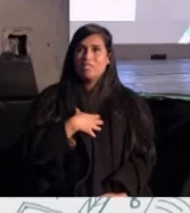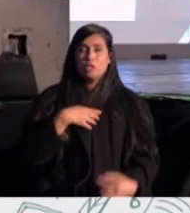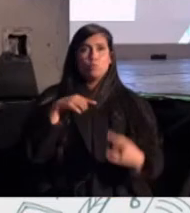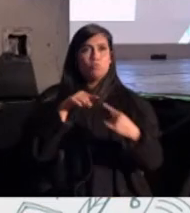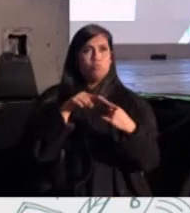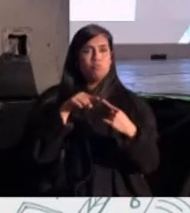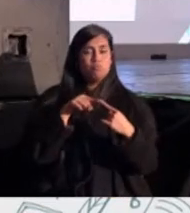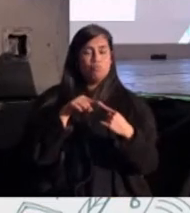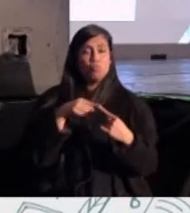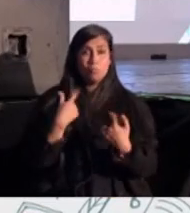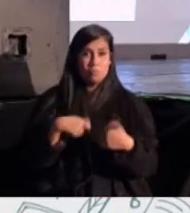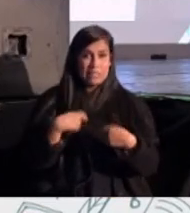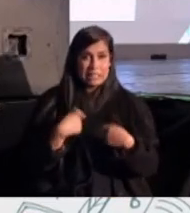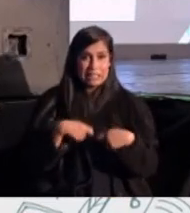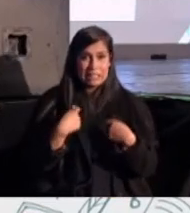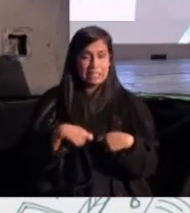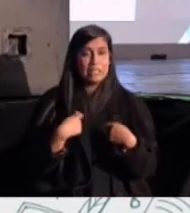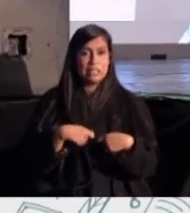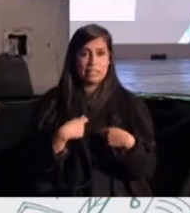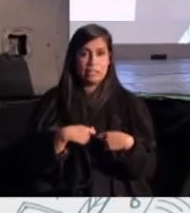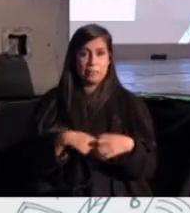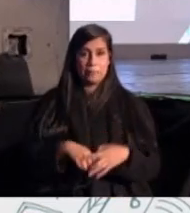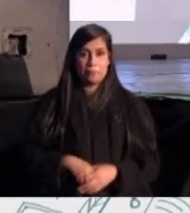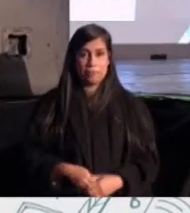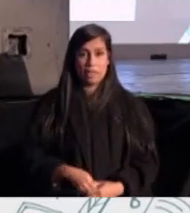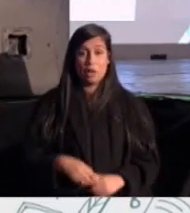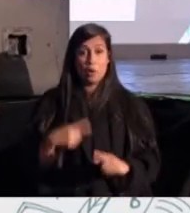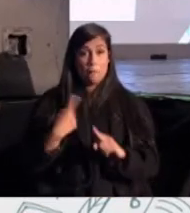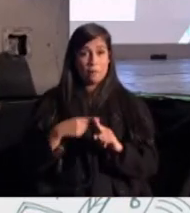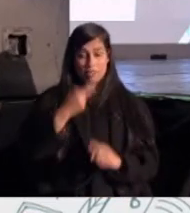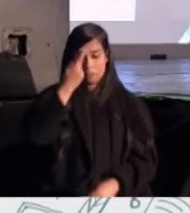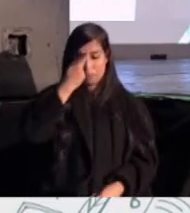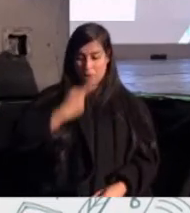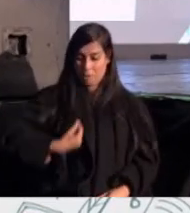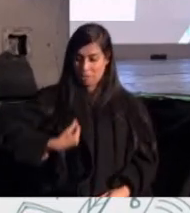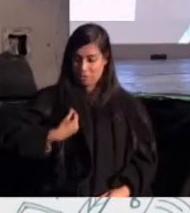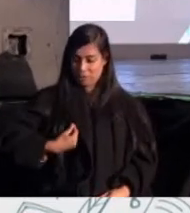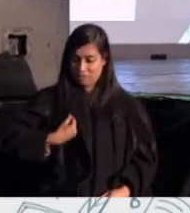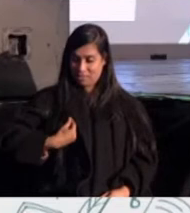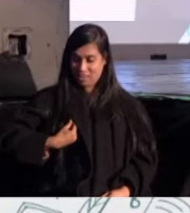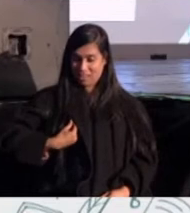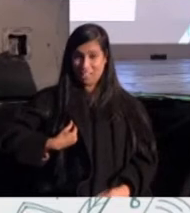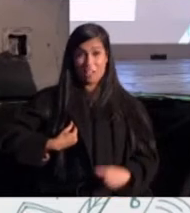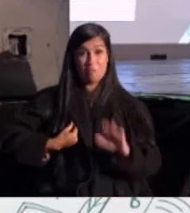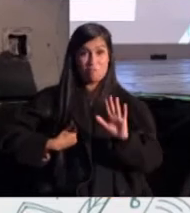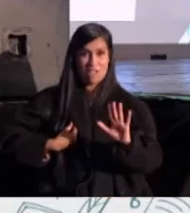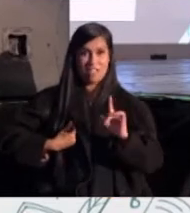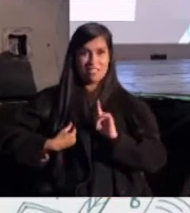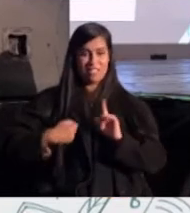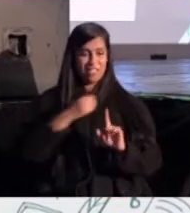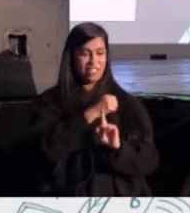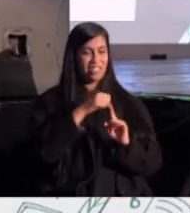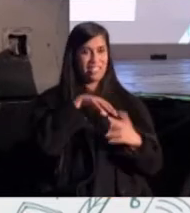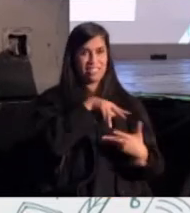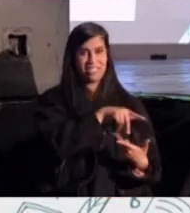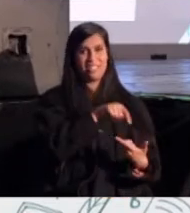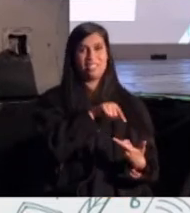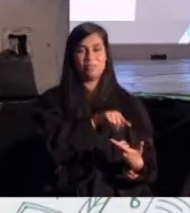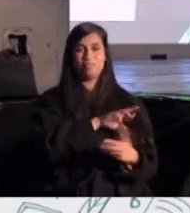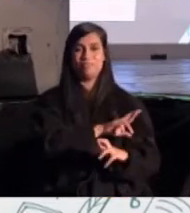justamente na capacidade de encontrar o gosto de viver. O encontro desse gosto de viver